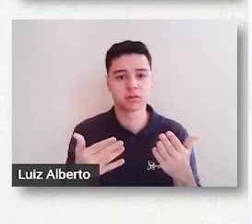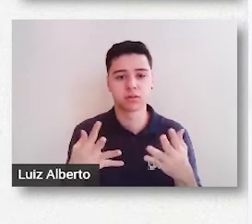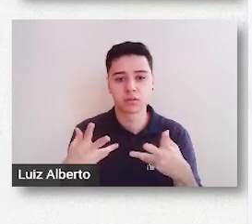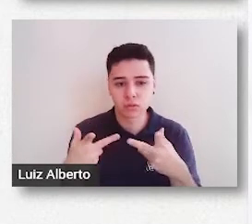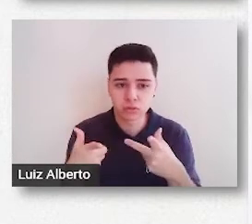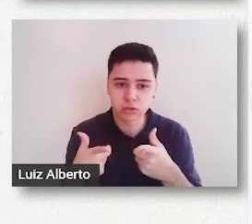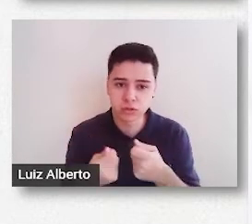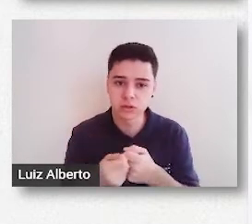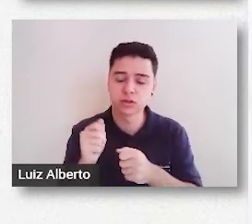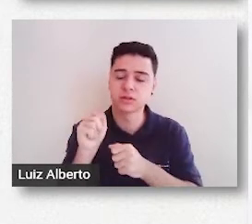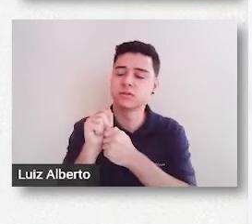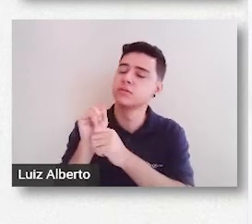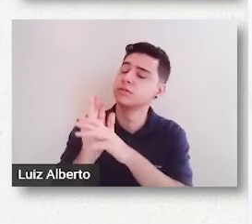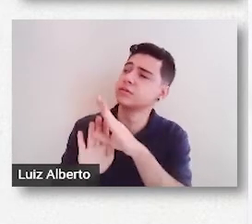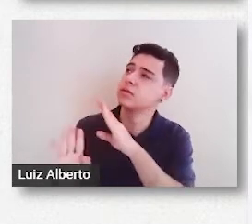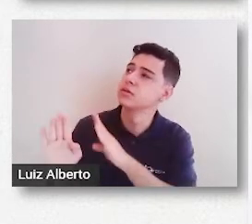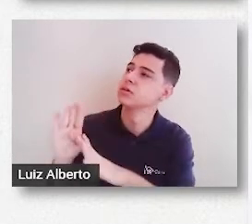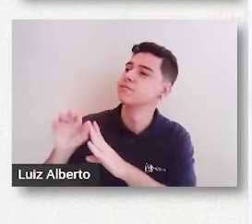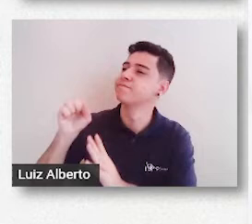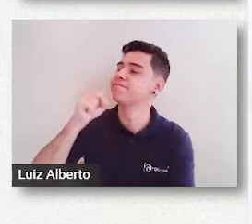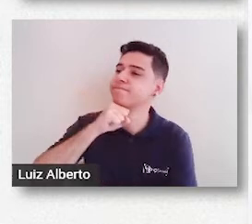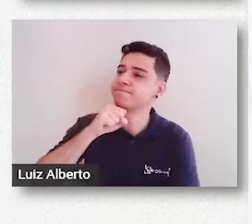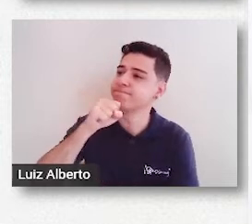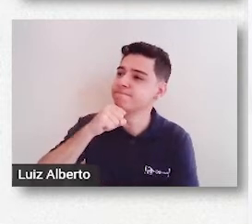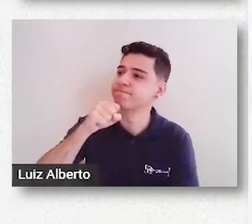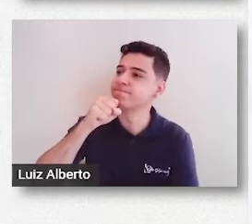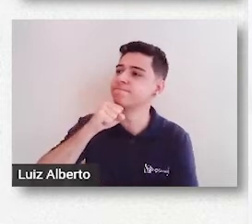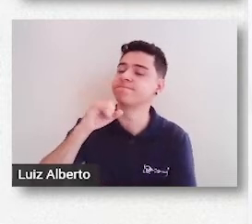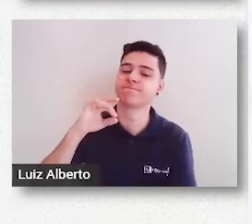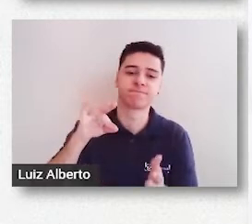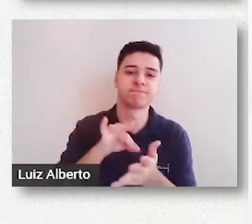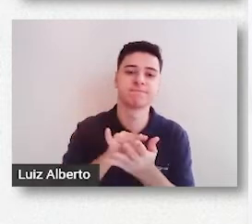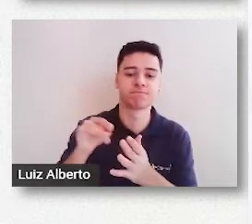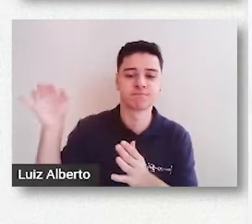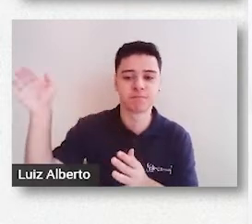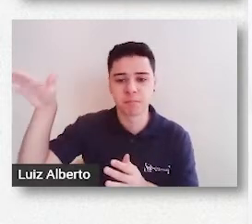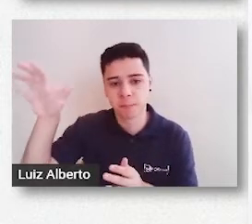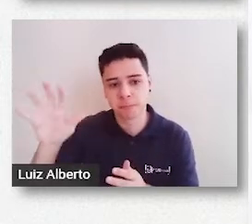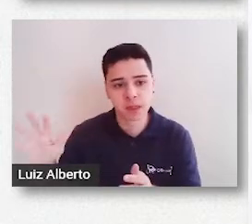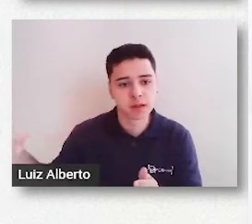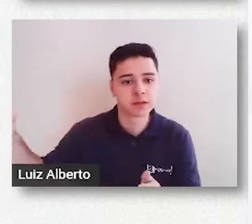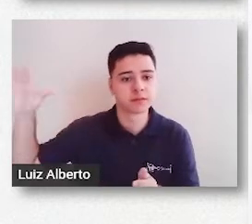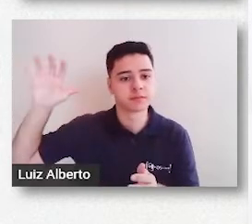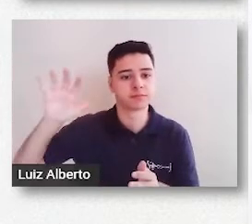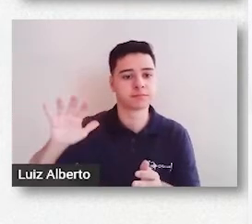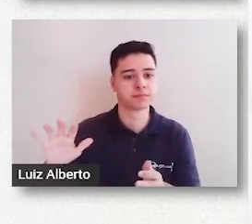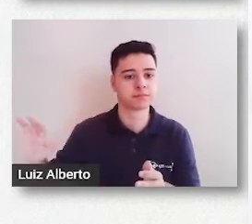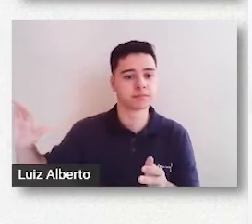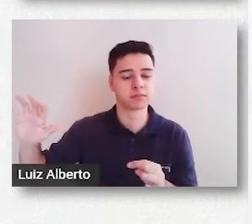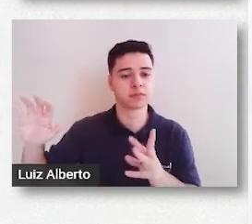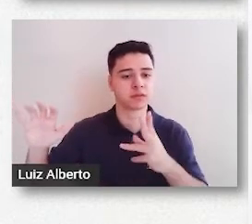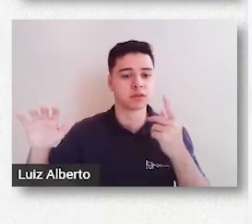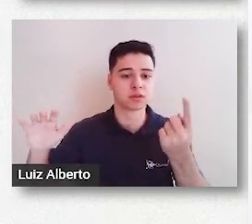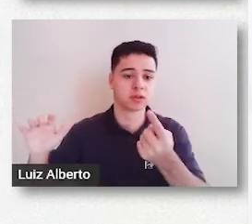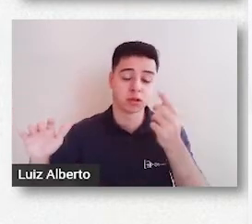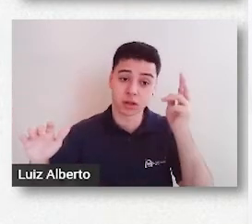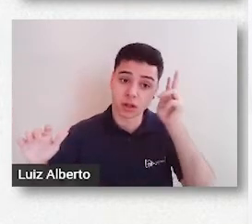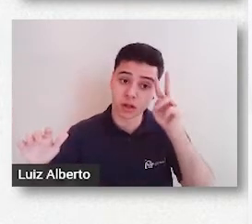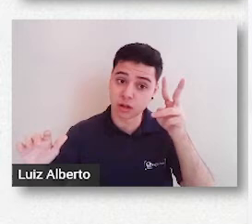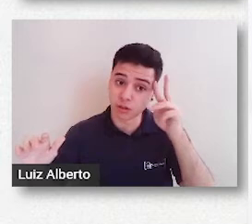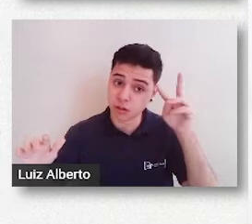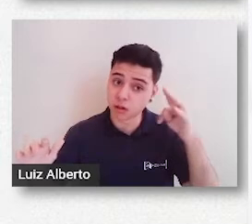vocês, é muito antiga no Oriente, né? A gente tem que lembrar que os rituais